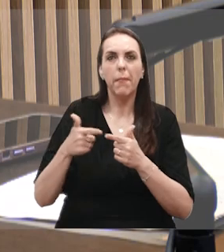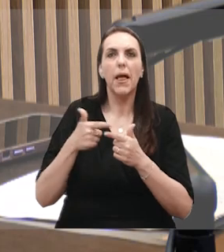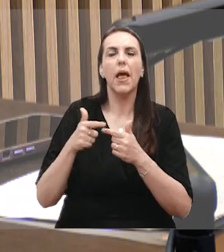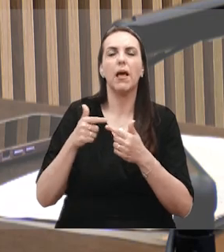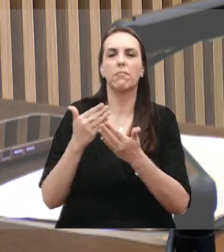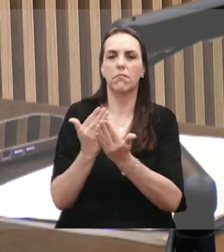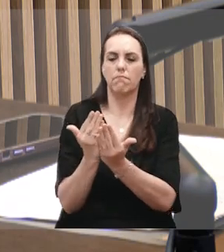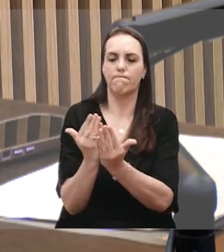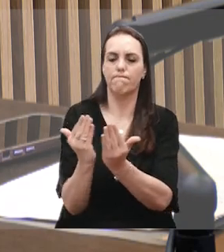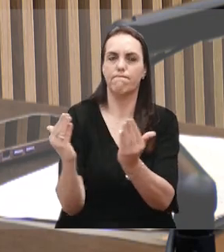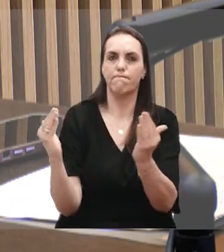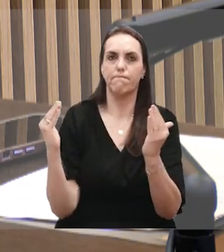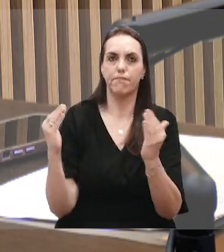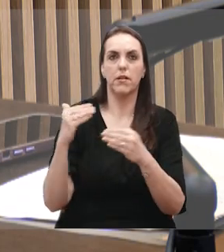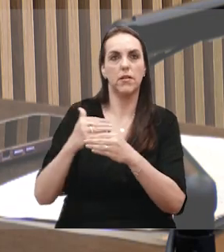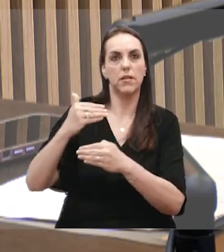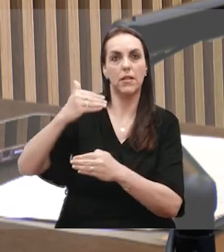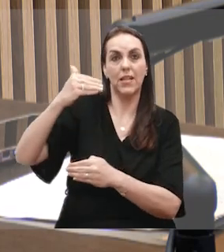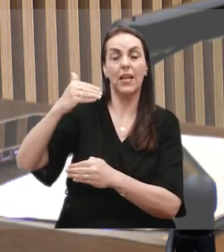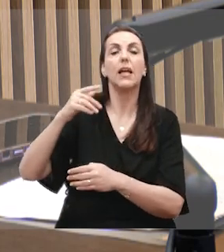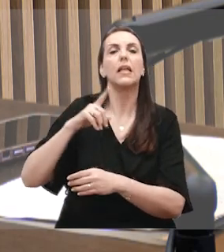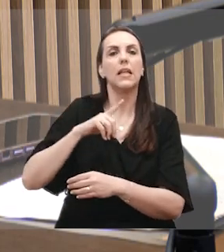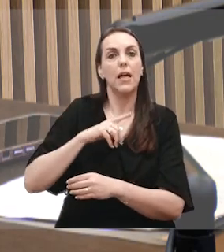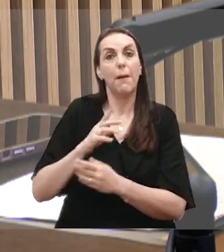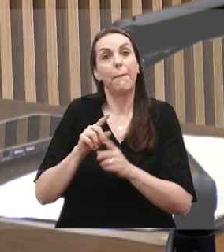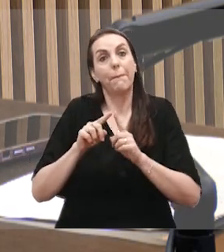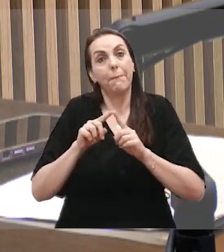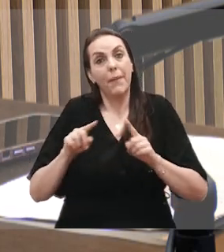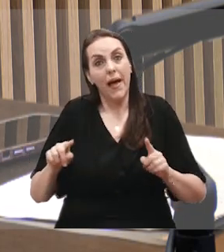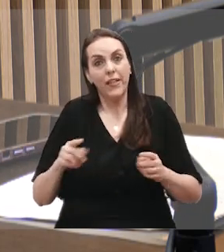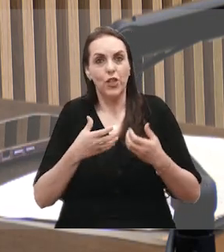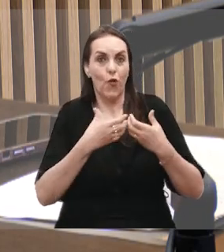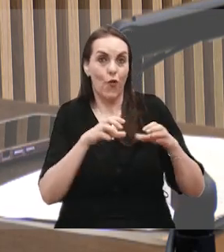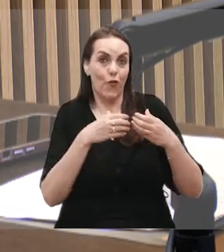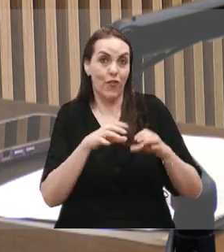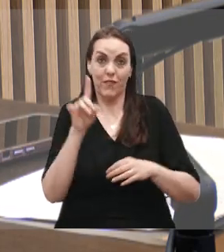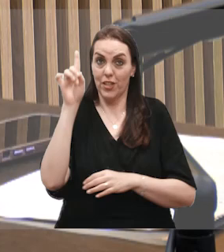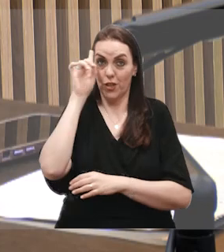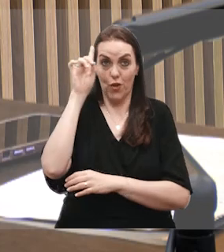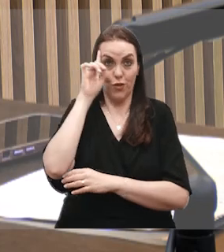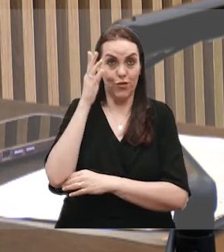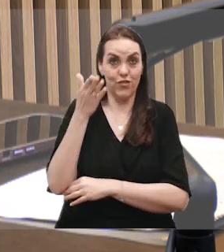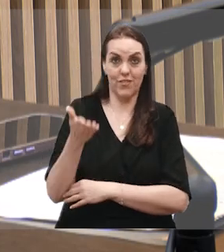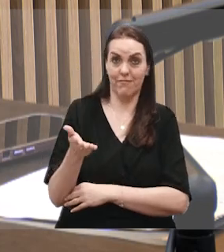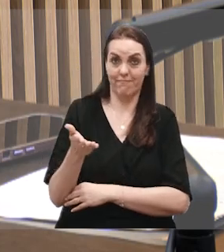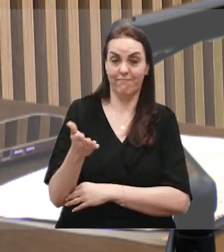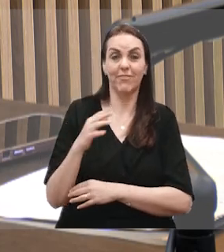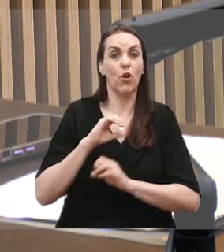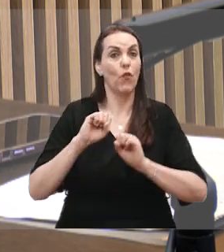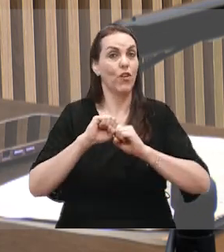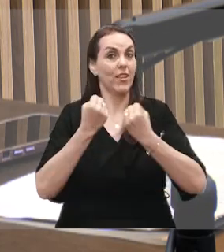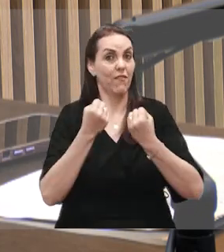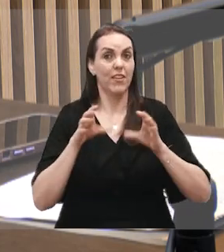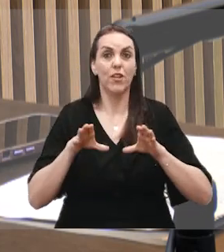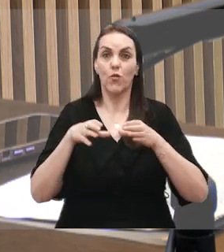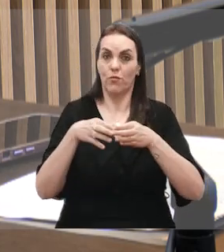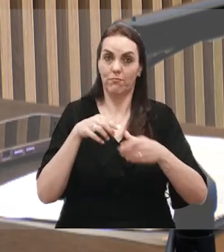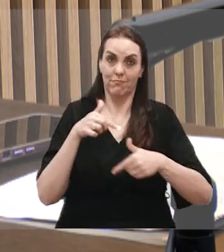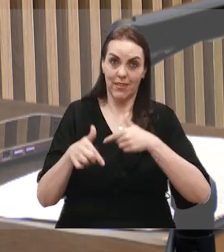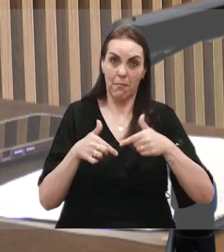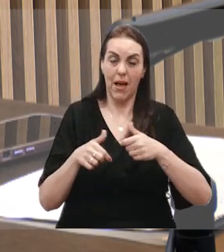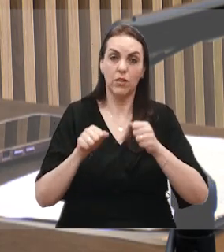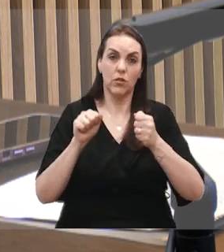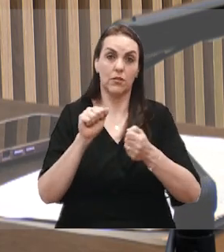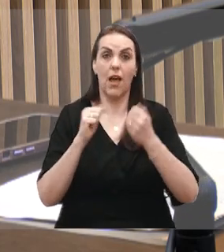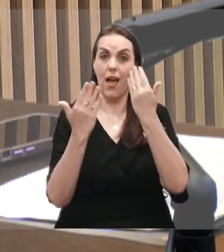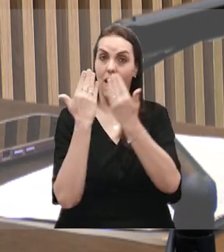mais, porém, a gente convive lá diariamente com isso. Então, eu vou defender um grupo de trabalho para fazer a avaliação